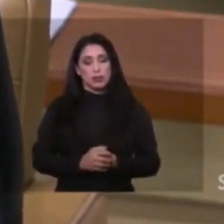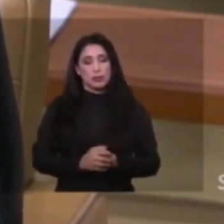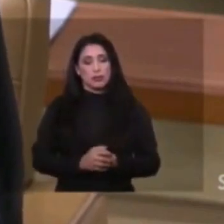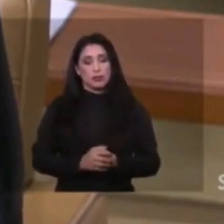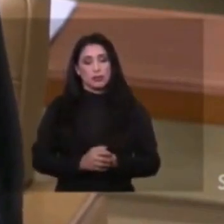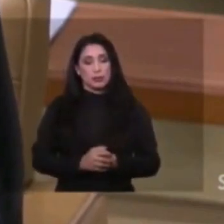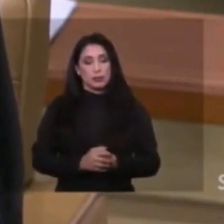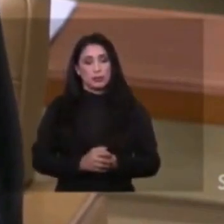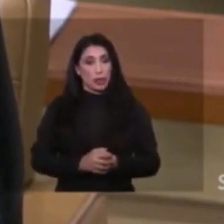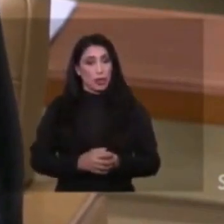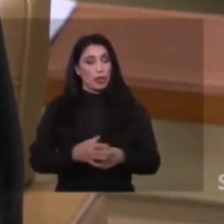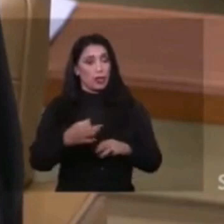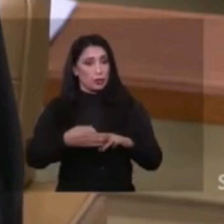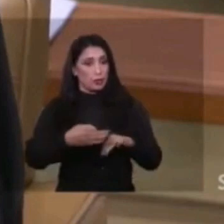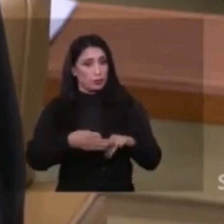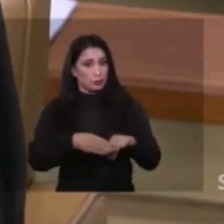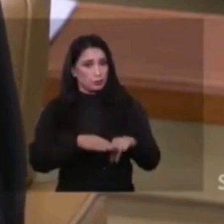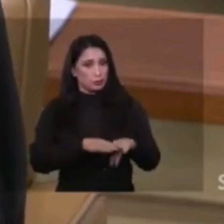Lembro aos ministros,